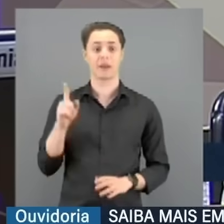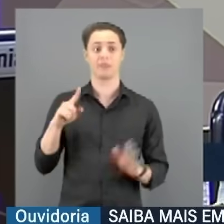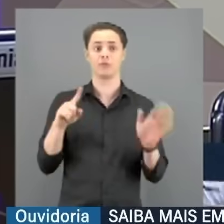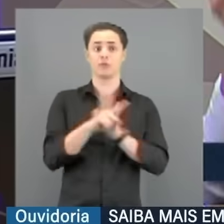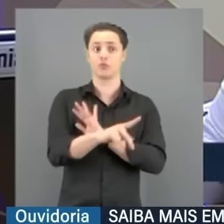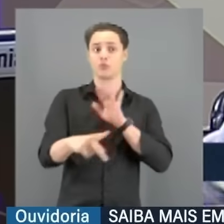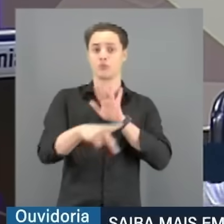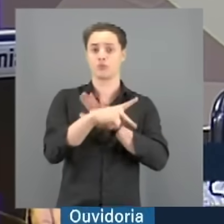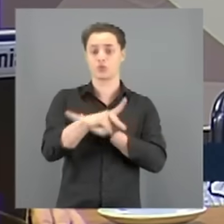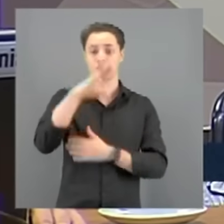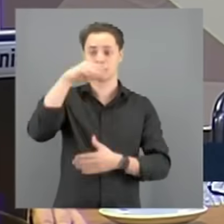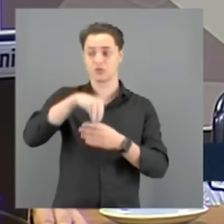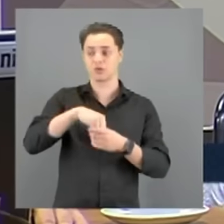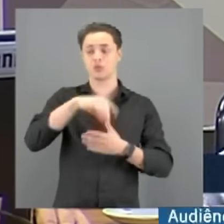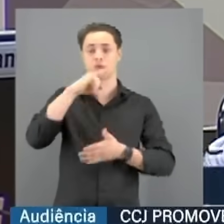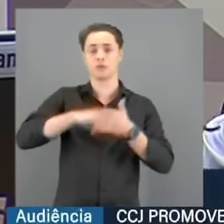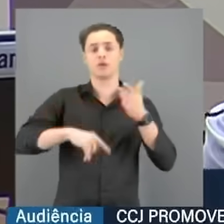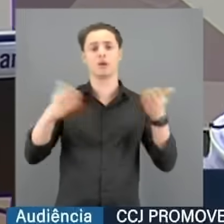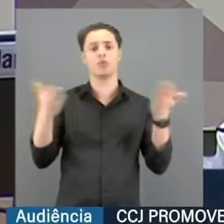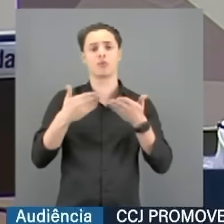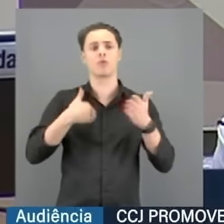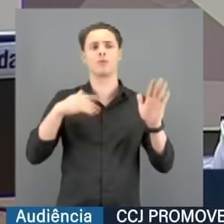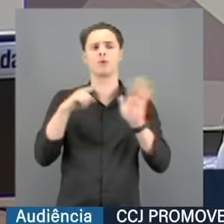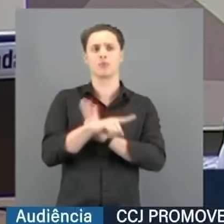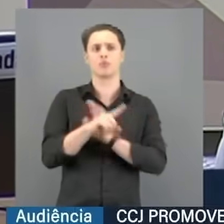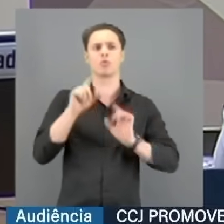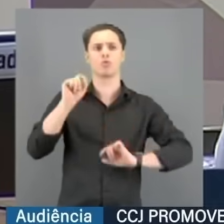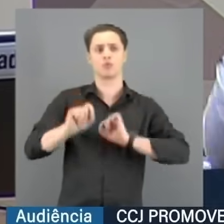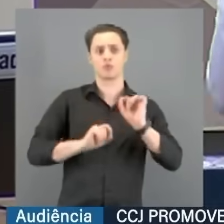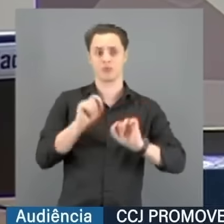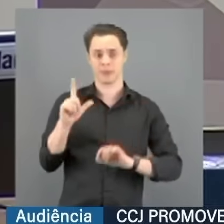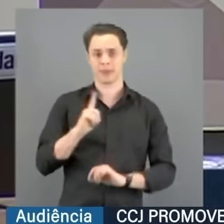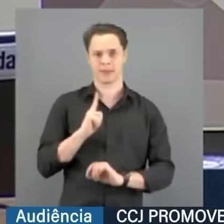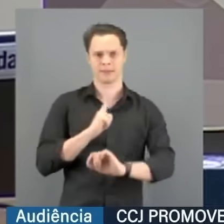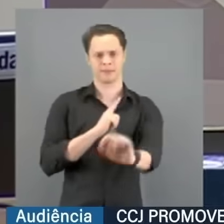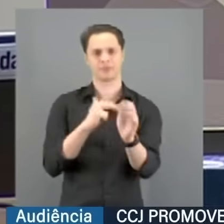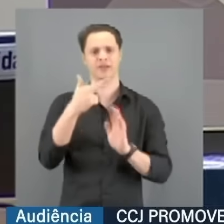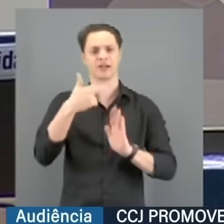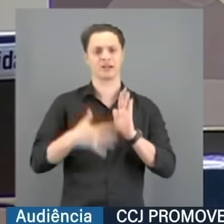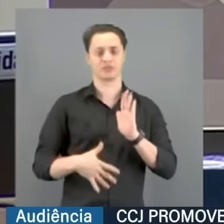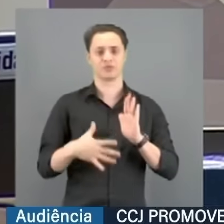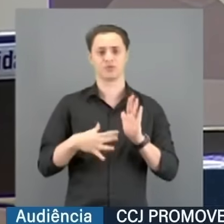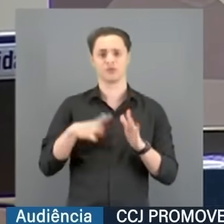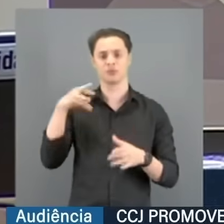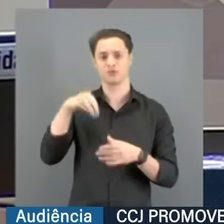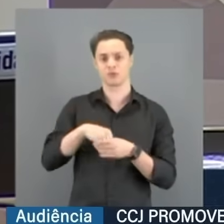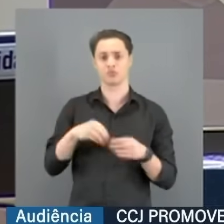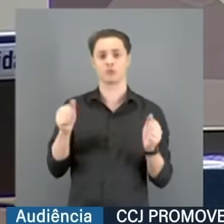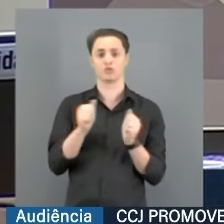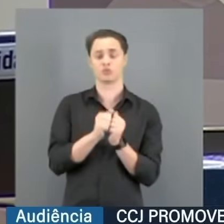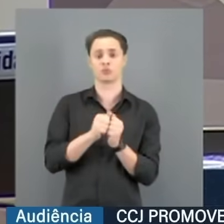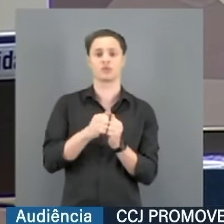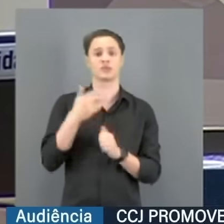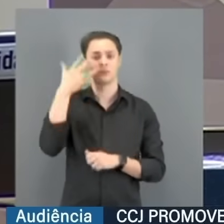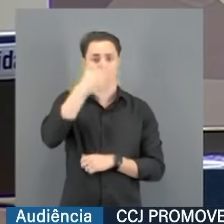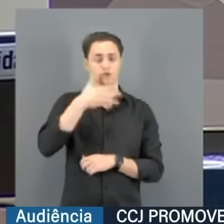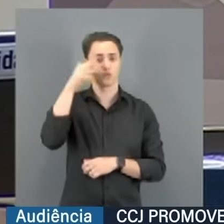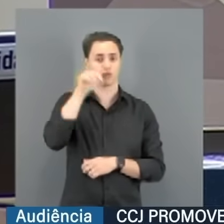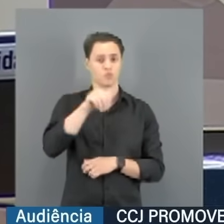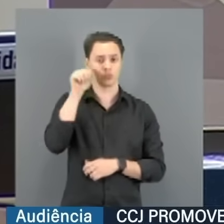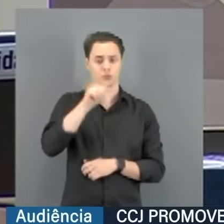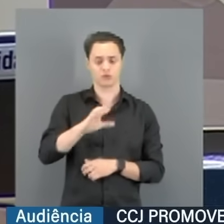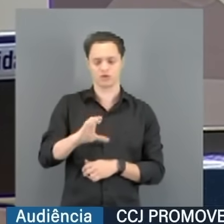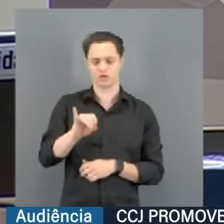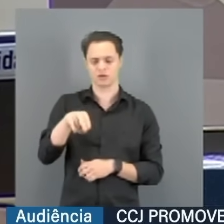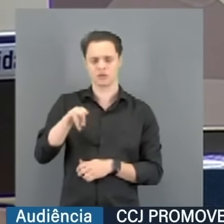do documento. Aí eu pergunto aqui, em cima de relatório da fala do depoimento da Cíntia na Polícia Militar do